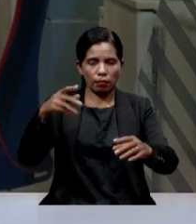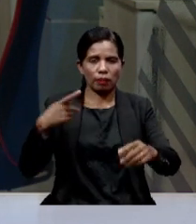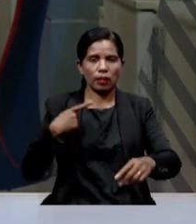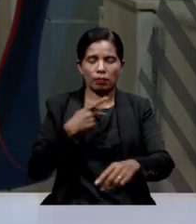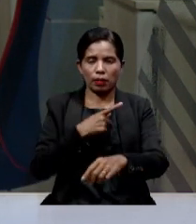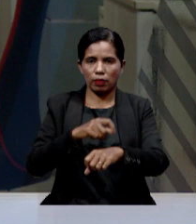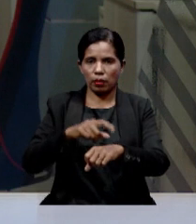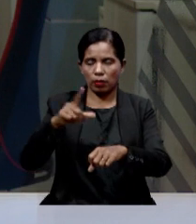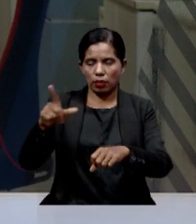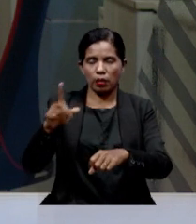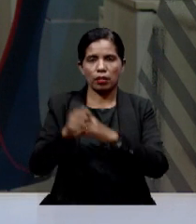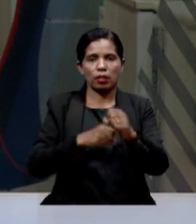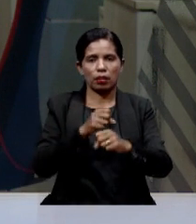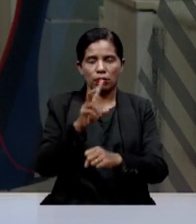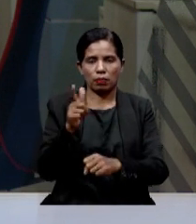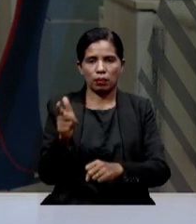rua nulo recentolo.